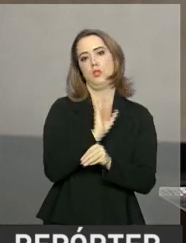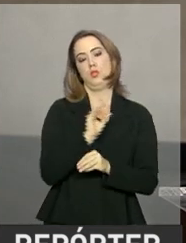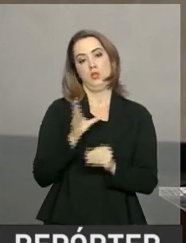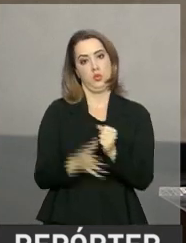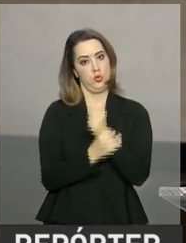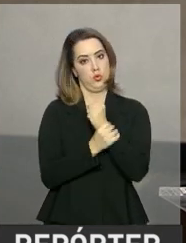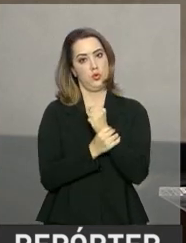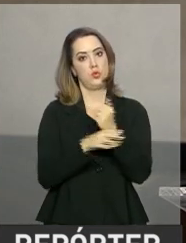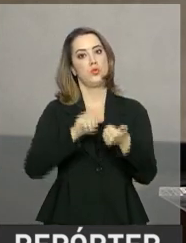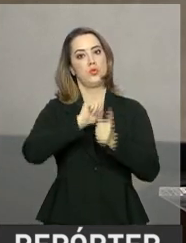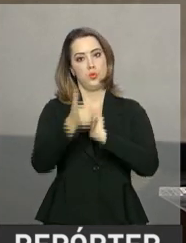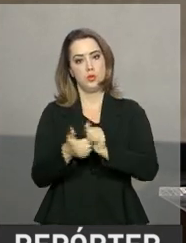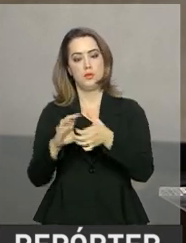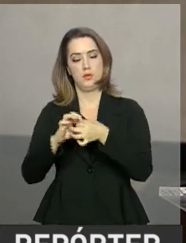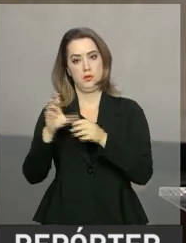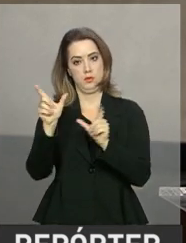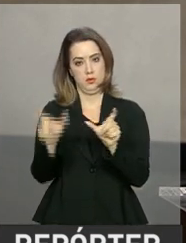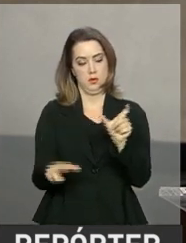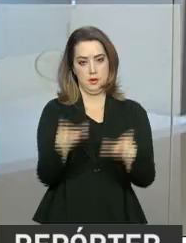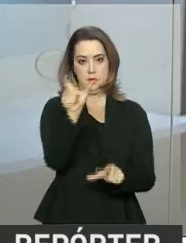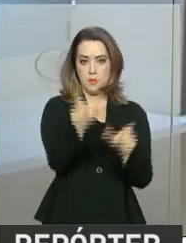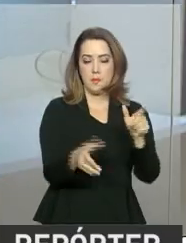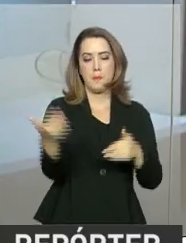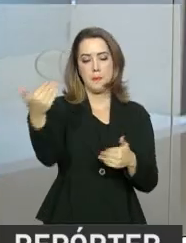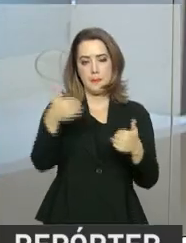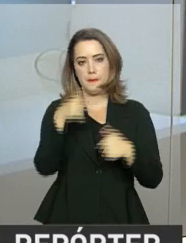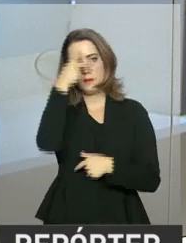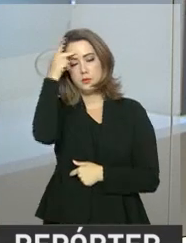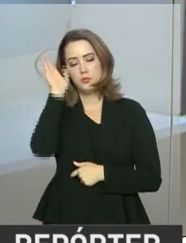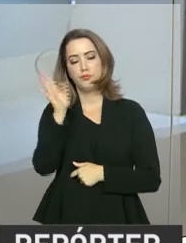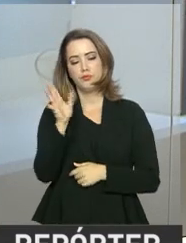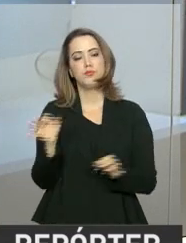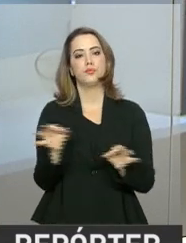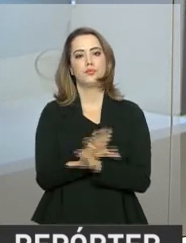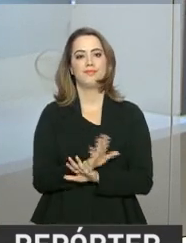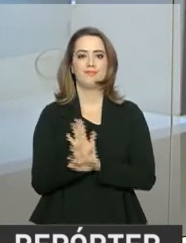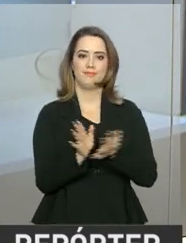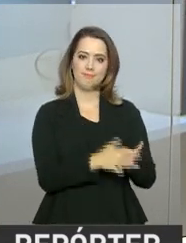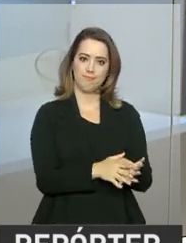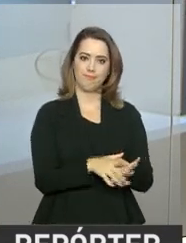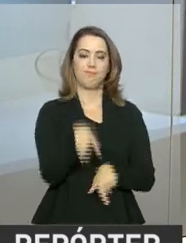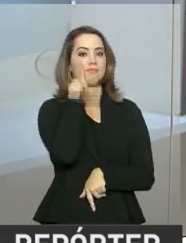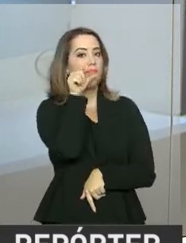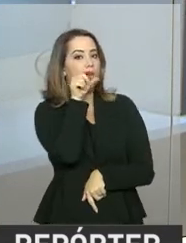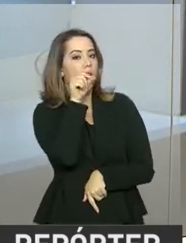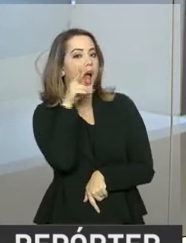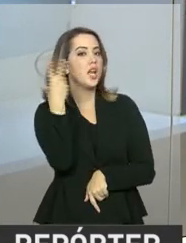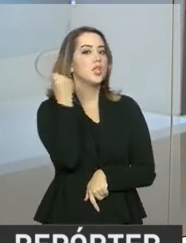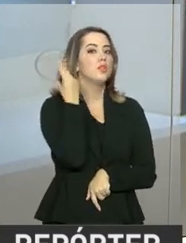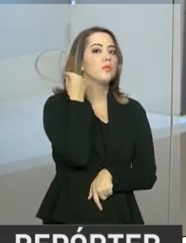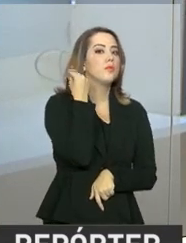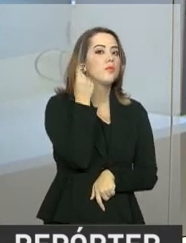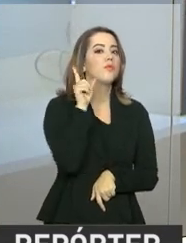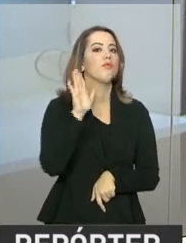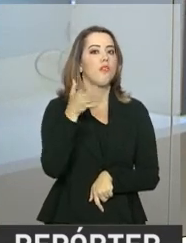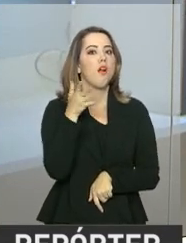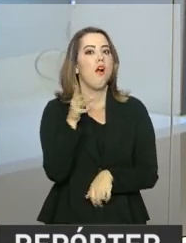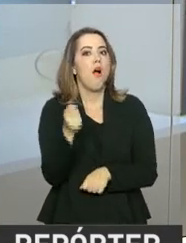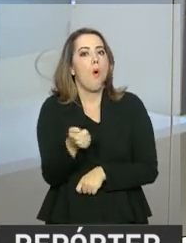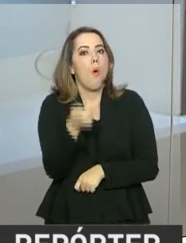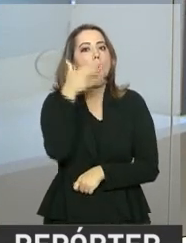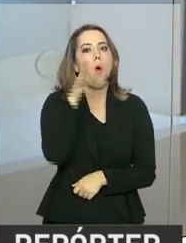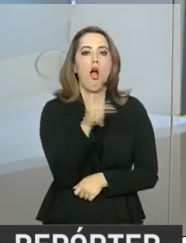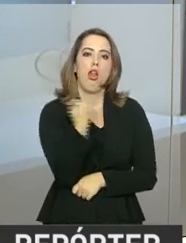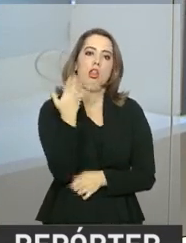aos atletas e à família olímpica estão completas. A ararinha azul, espécie considerada extinta na natureza desde o